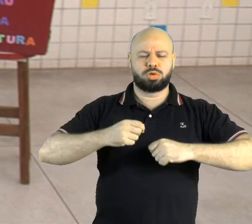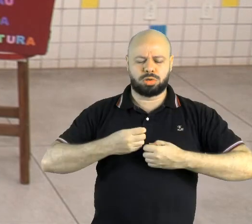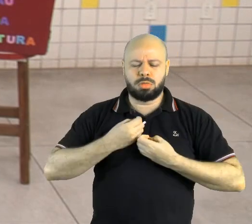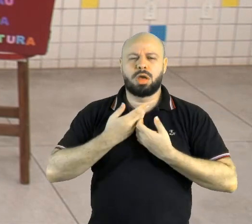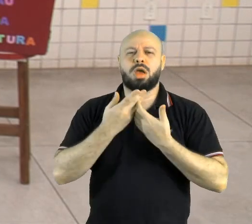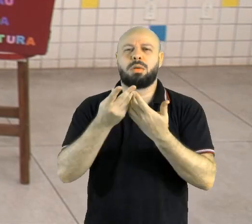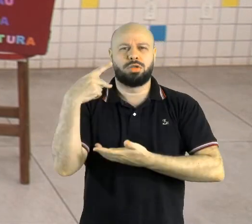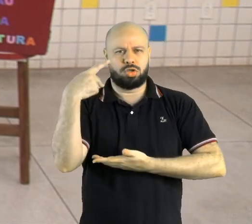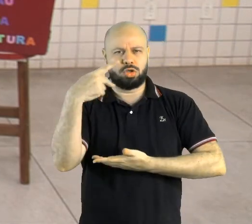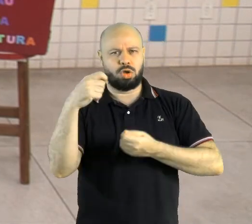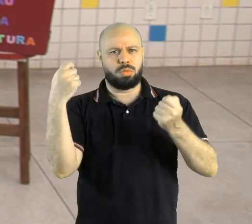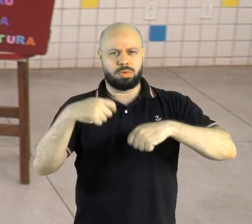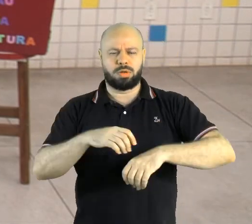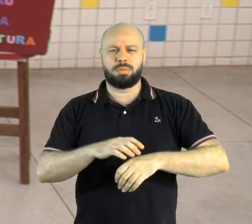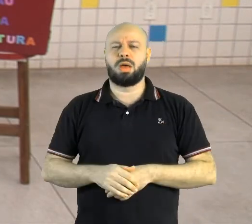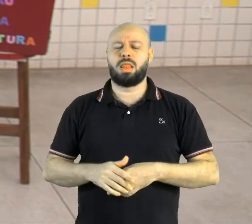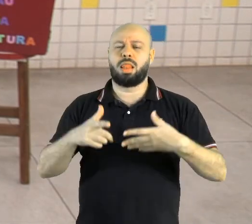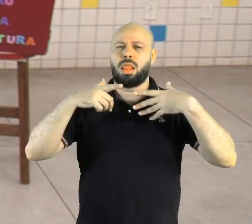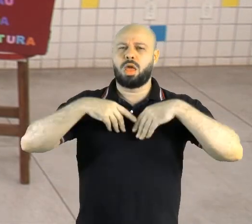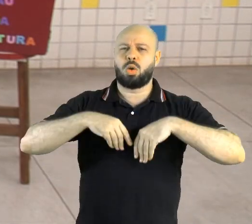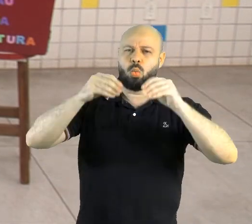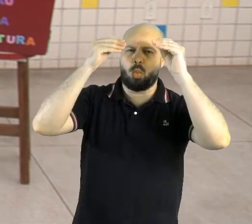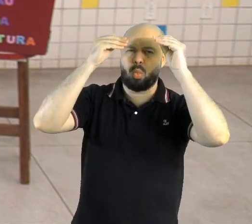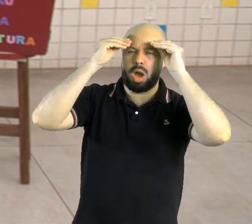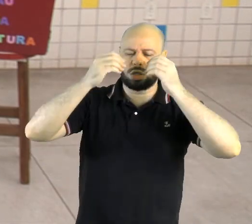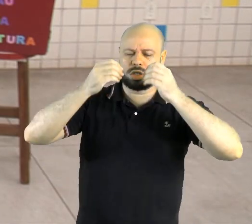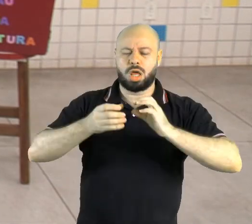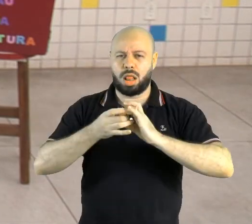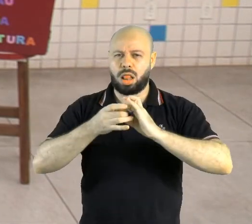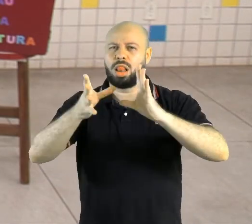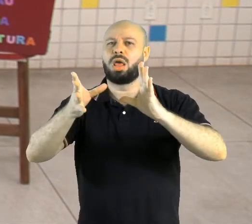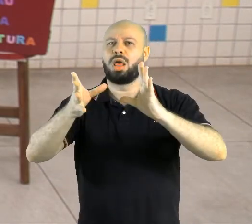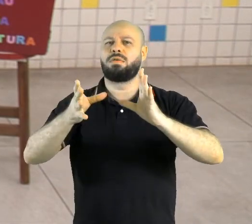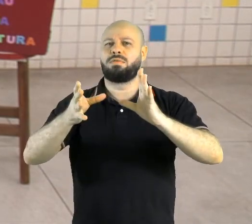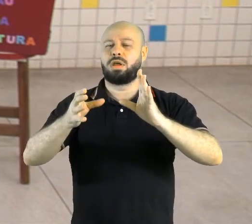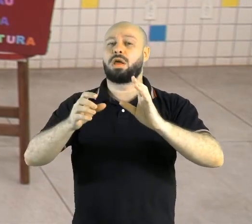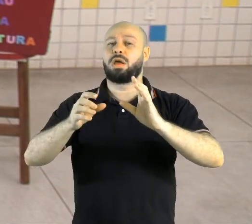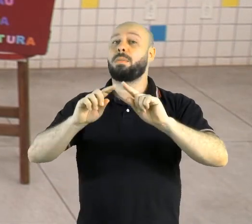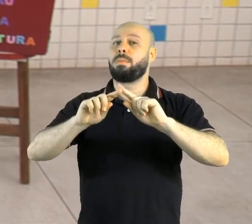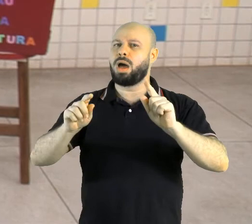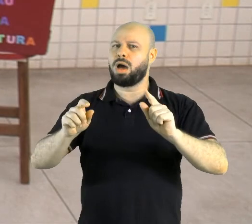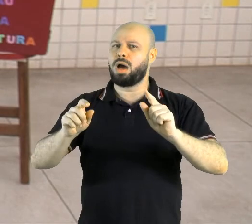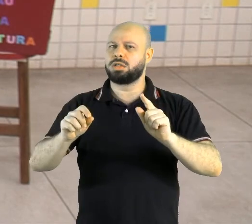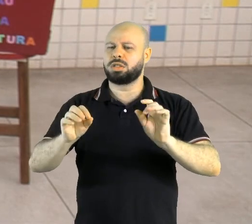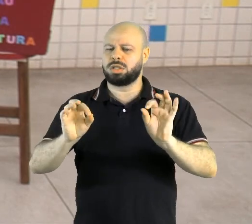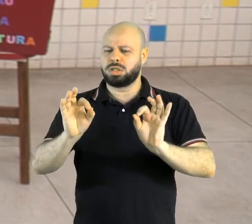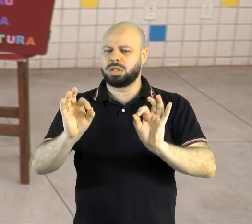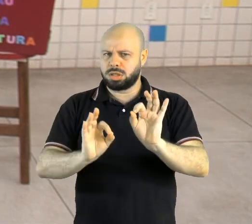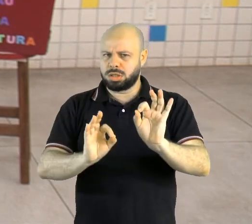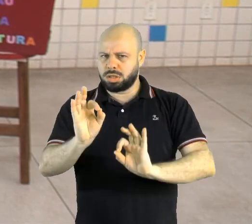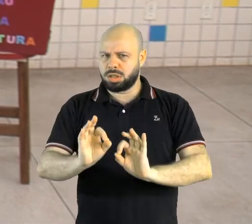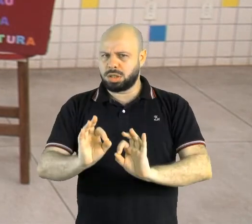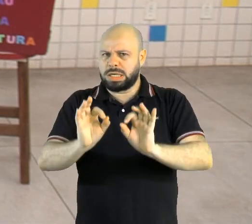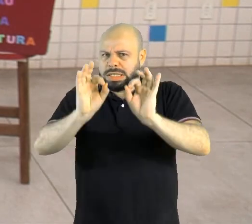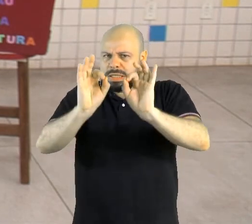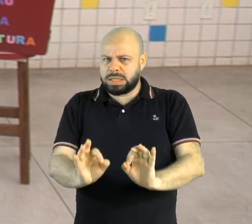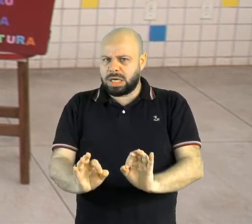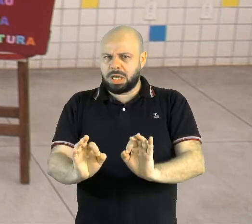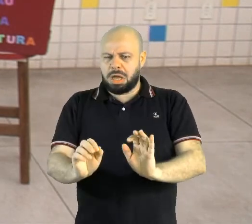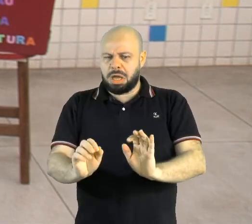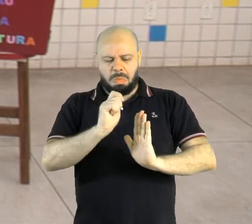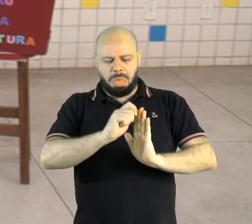sua. Pode usar uma linguagem espontânea, porém correta. Você não vai escrever o seu relato com